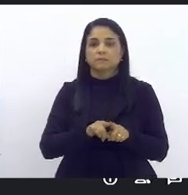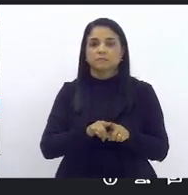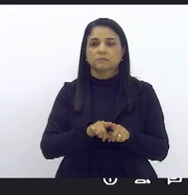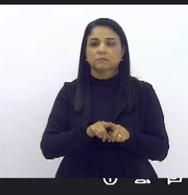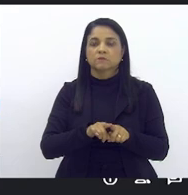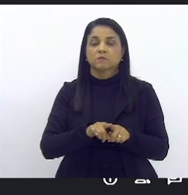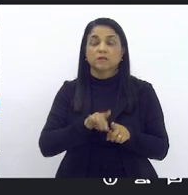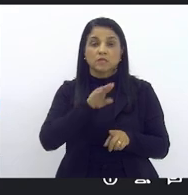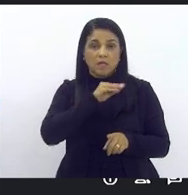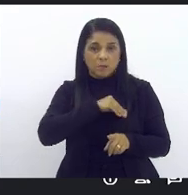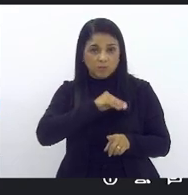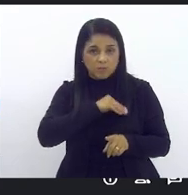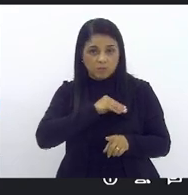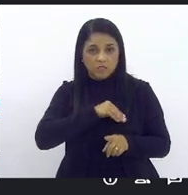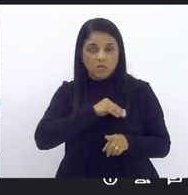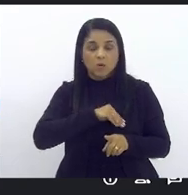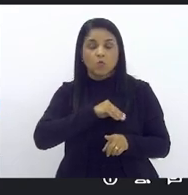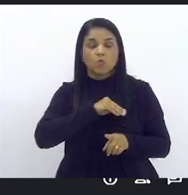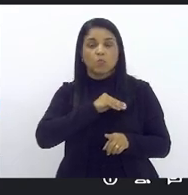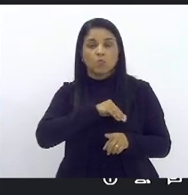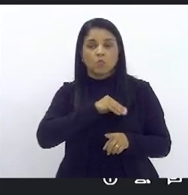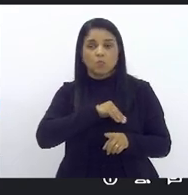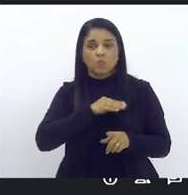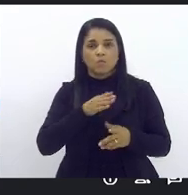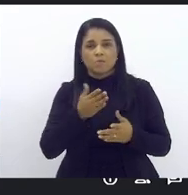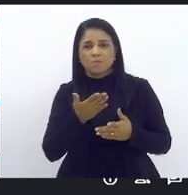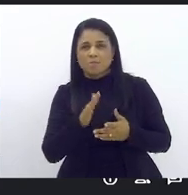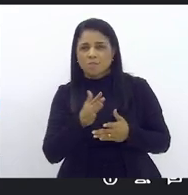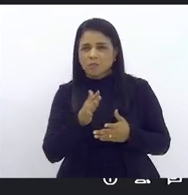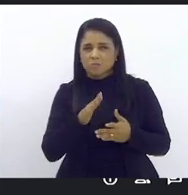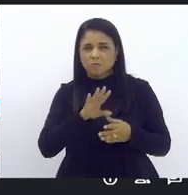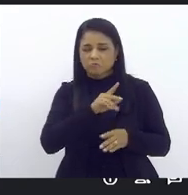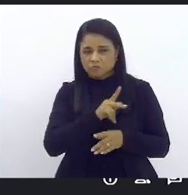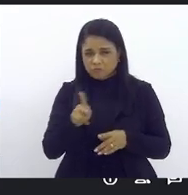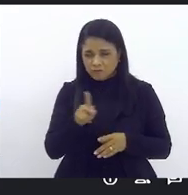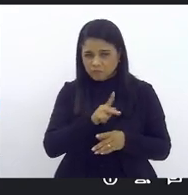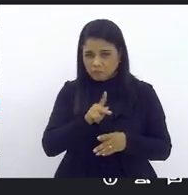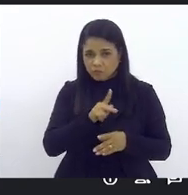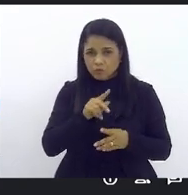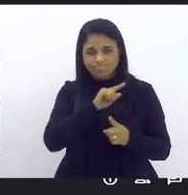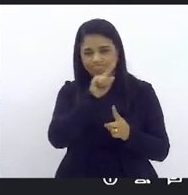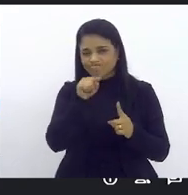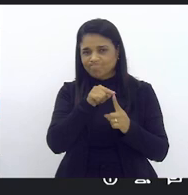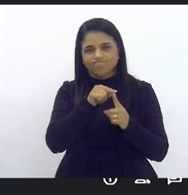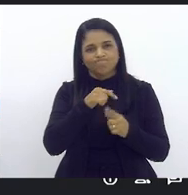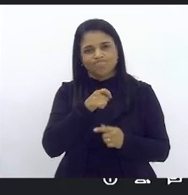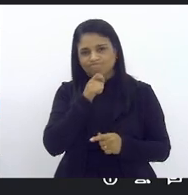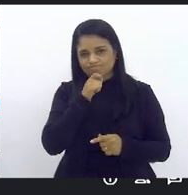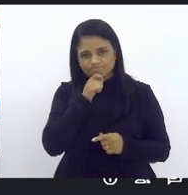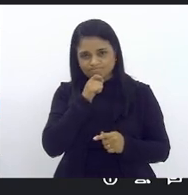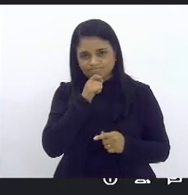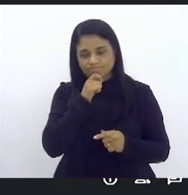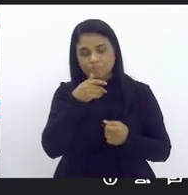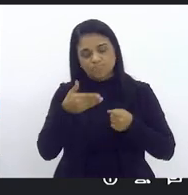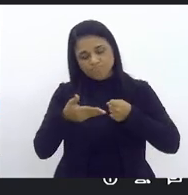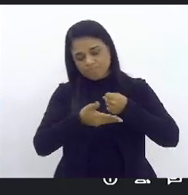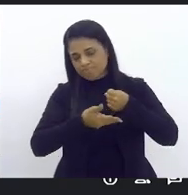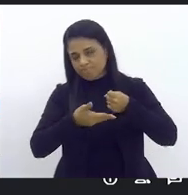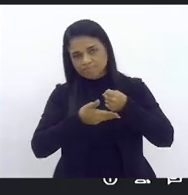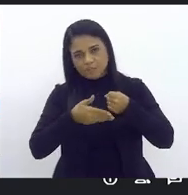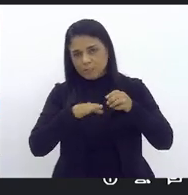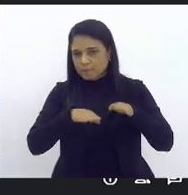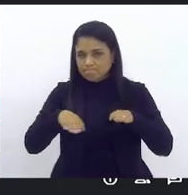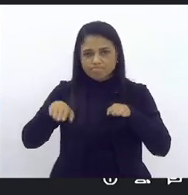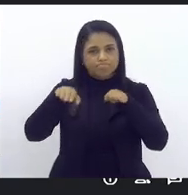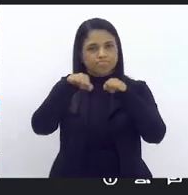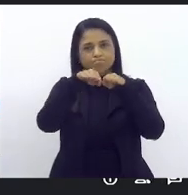remuneração aqui porque a remuneração média dos docentes ainda não atingiu aquele patamar que a gente espera